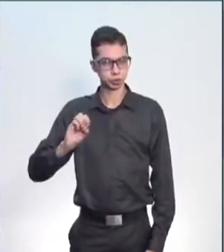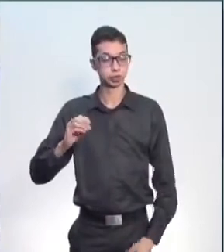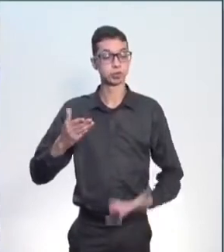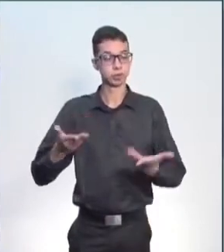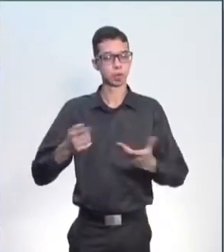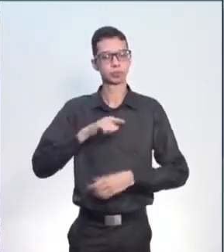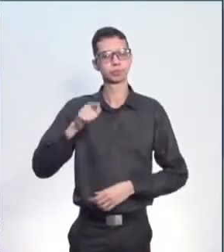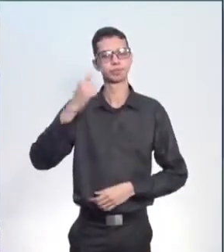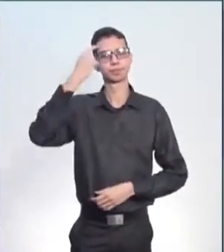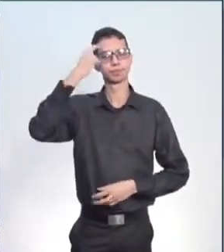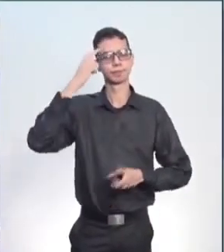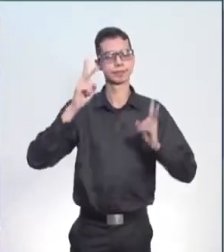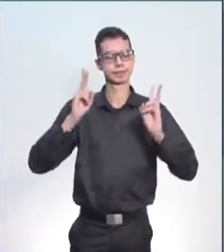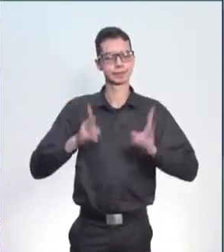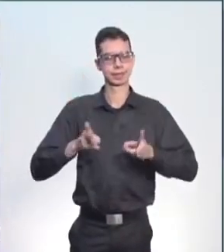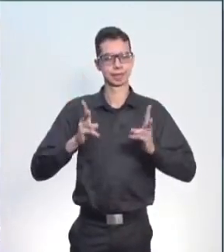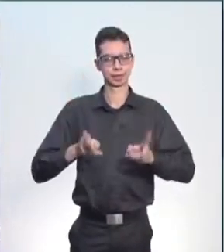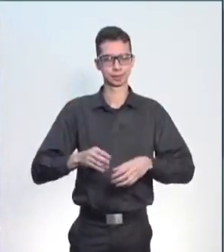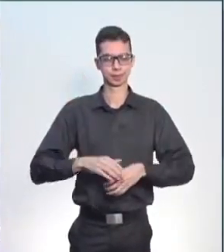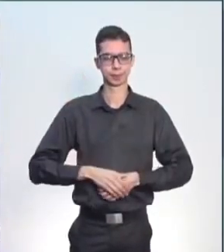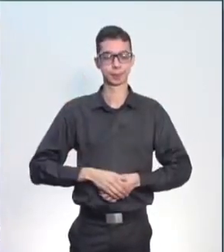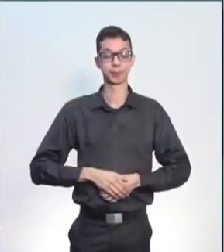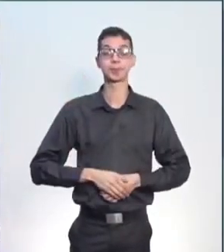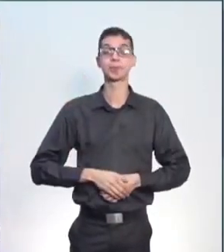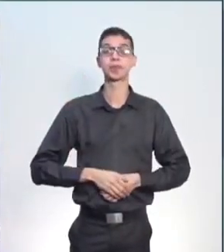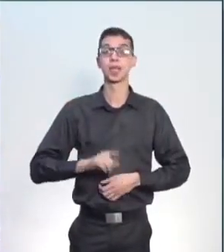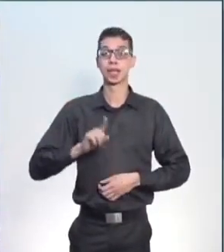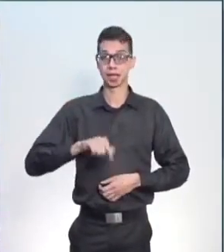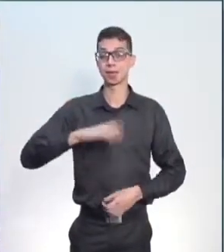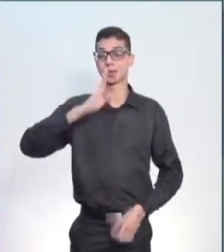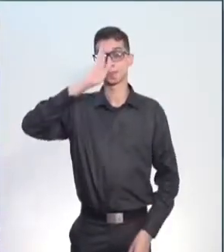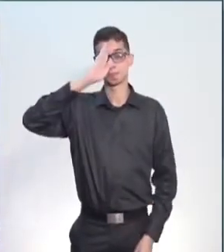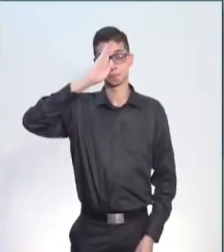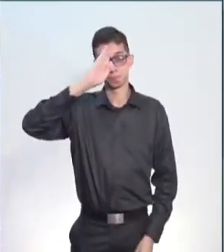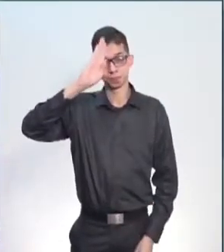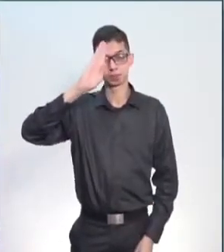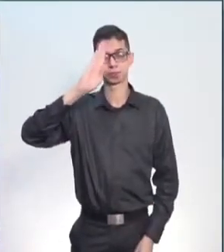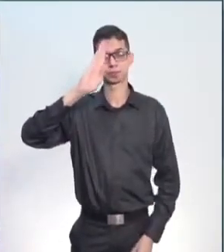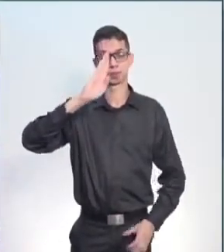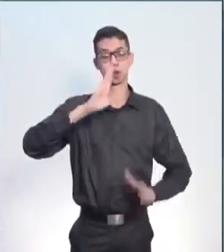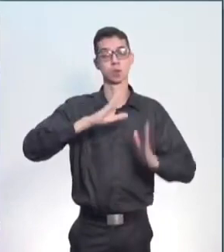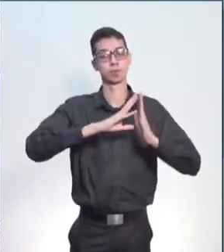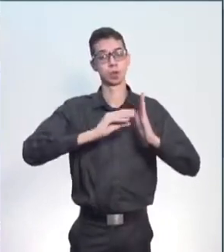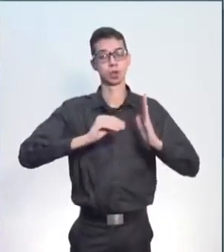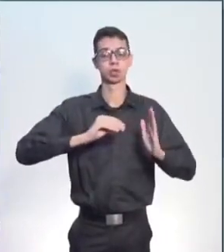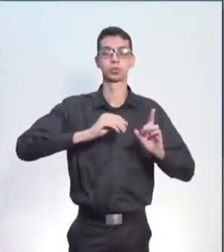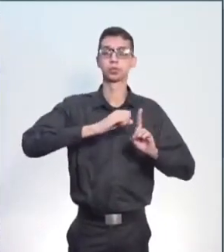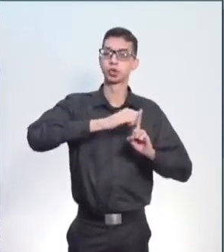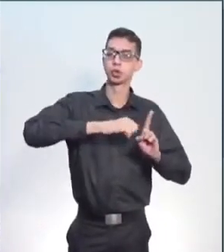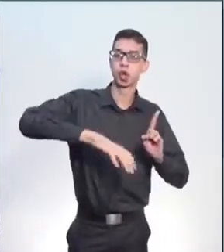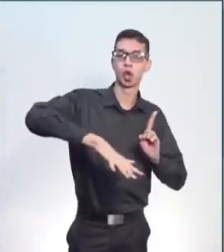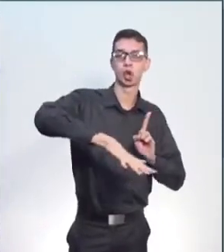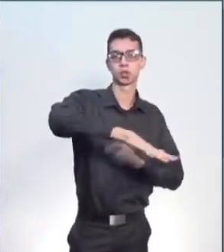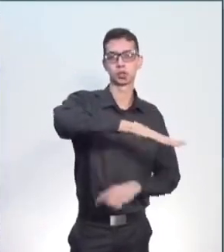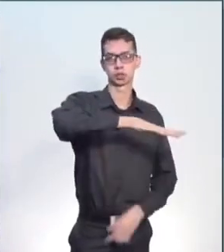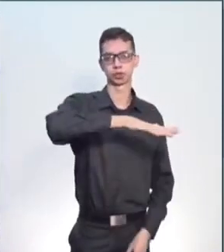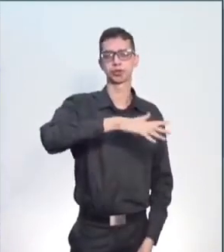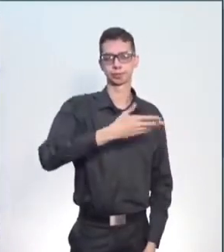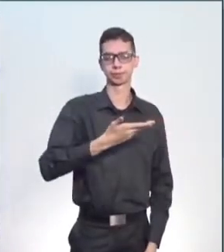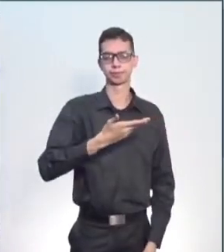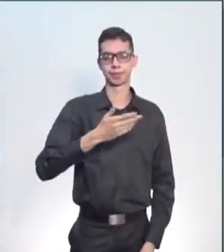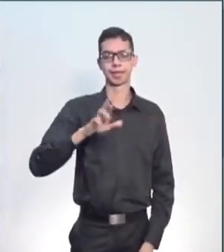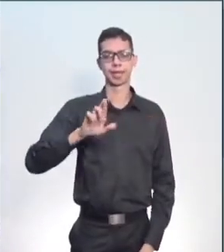a base da sociedade republicana. E quando a gente pensa em lei, a gente sempre pensa no quê? Num dever,